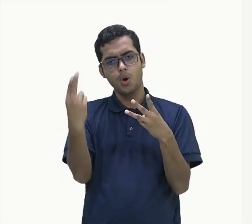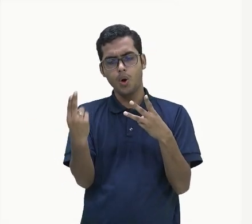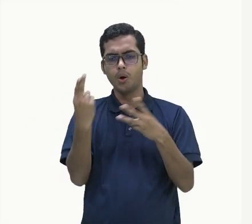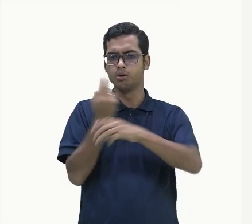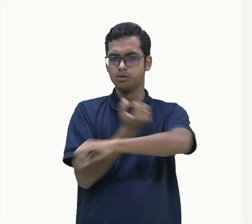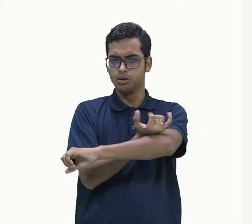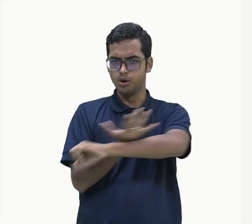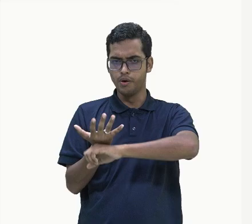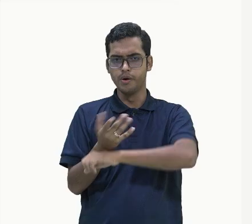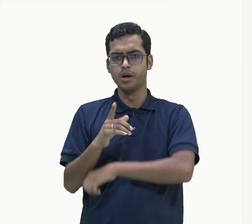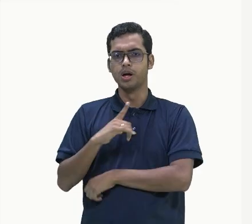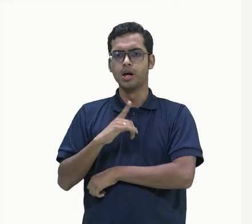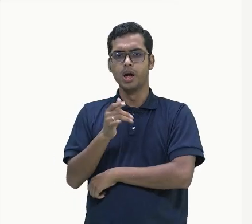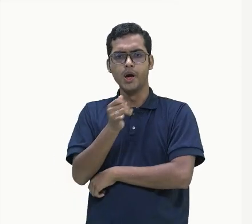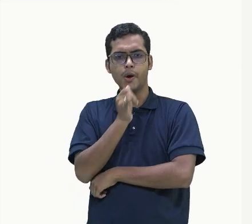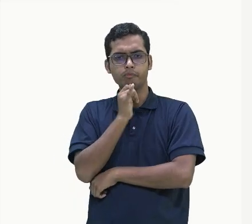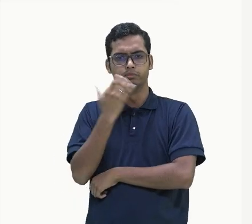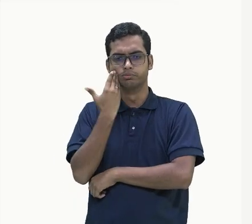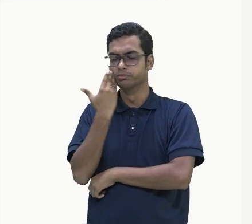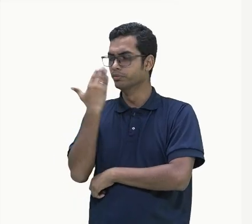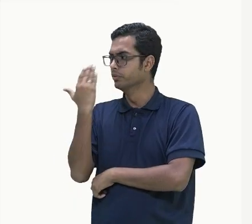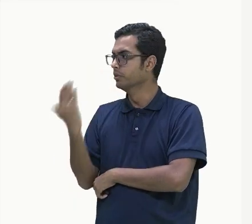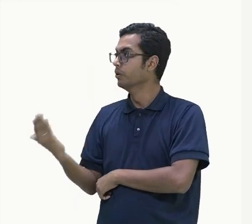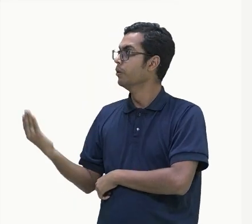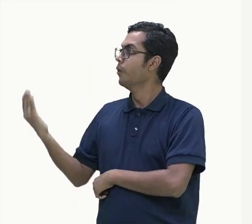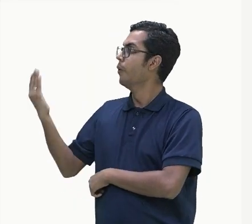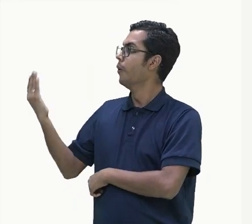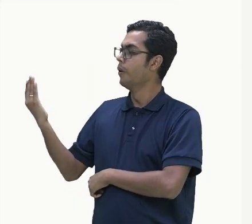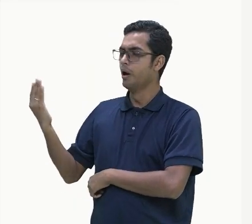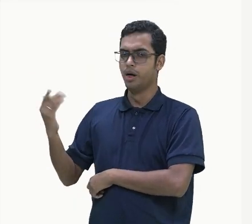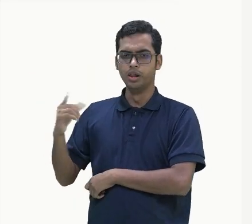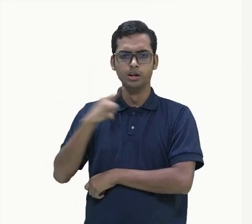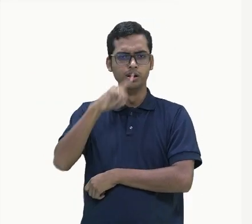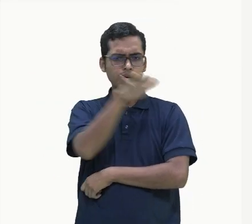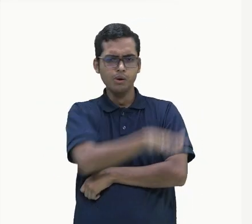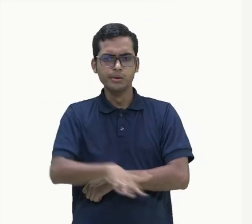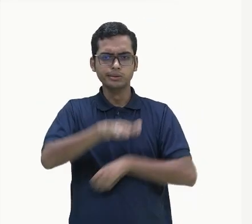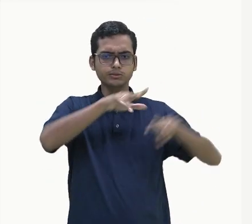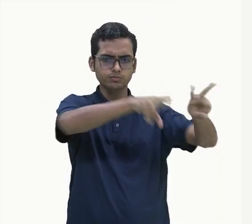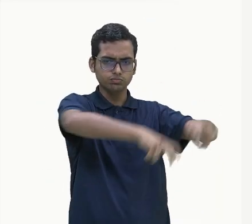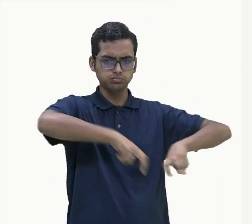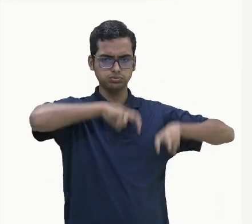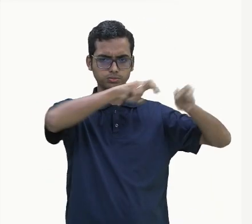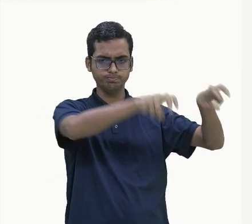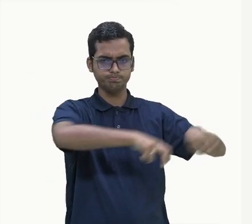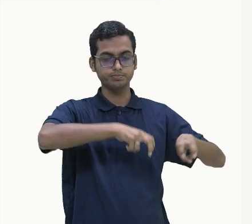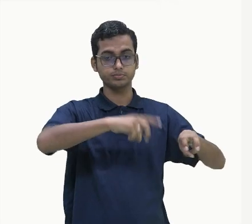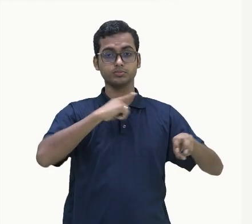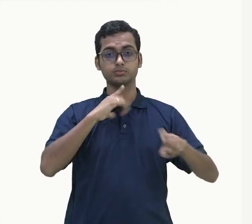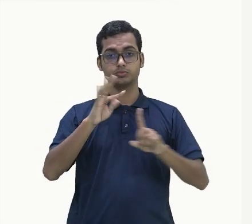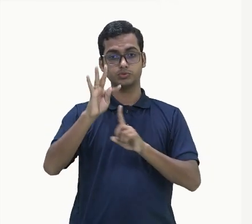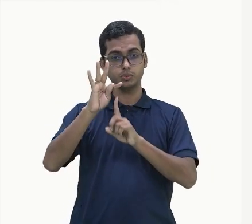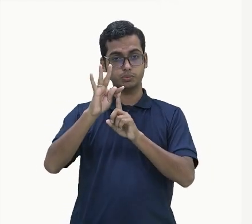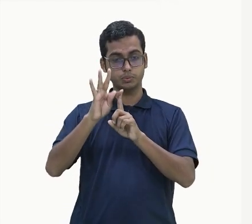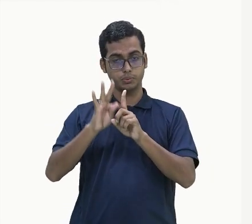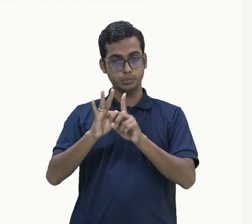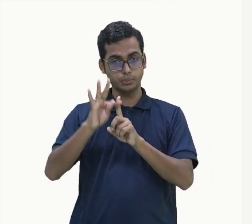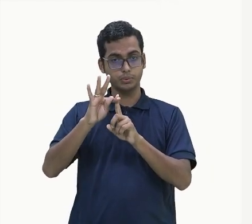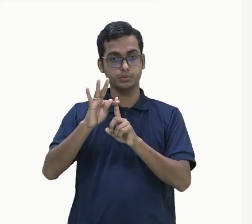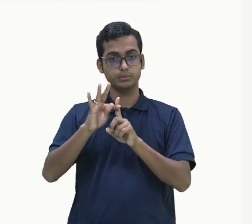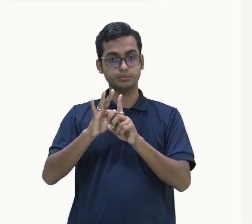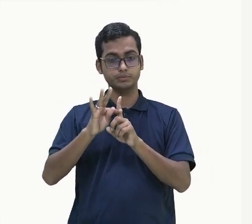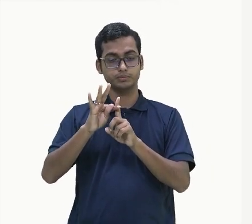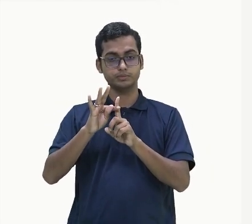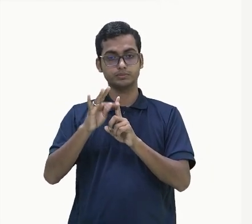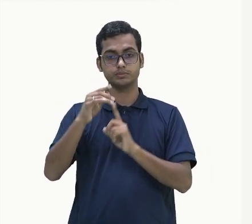nossa imagem, observe, nós temos uma área rural, aqui a temperatura está em 29, uma